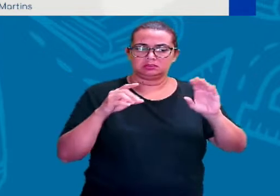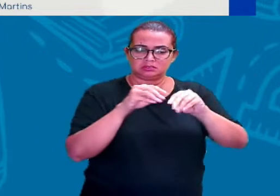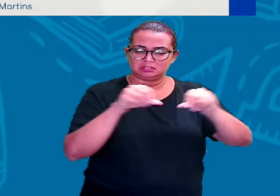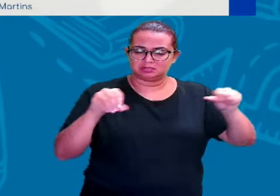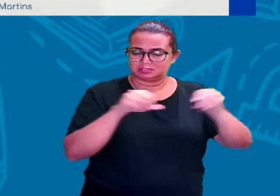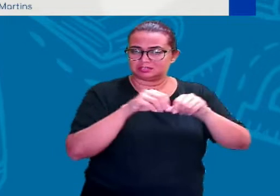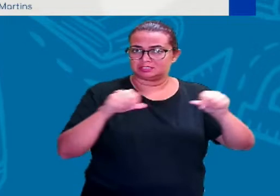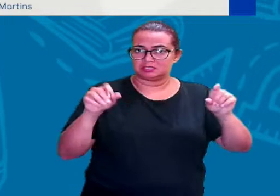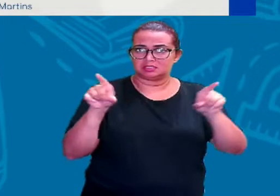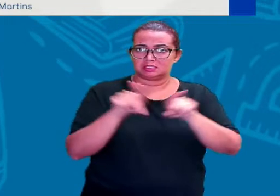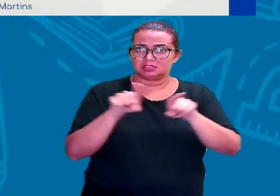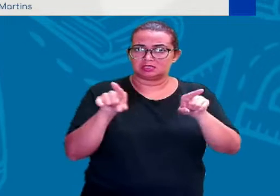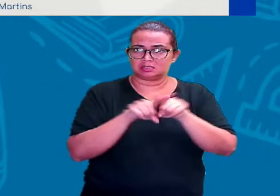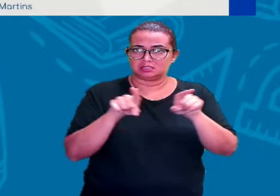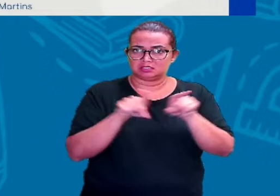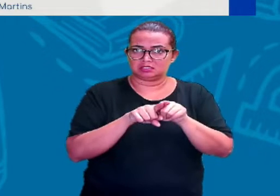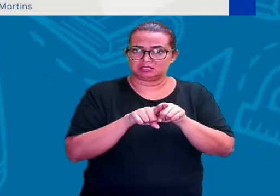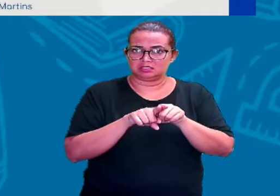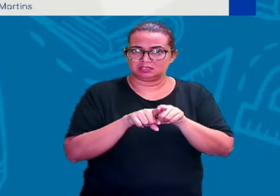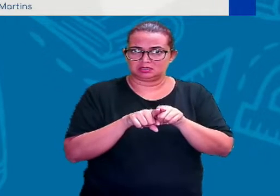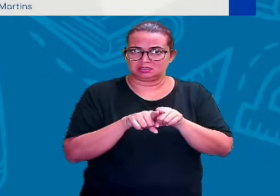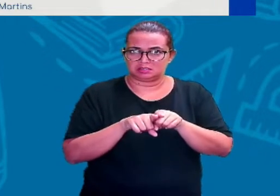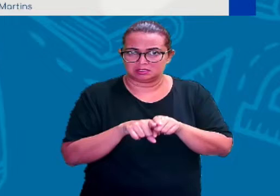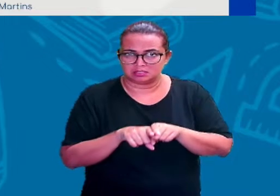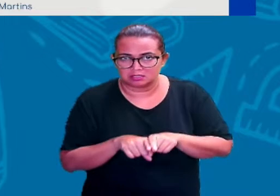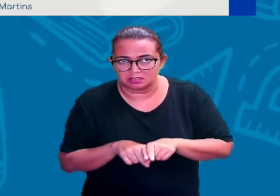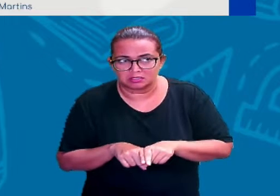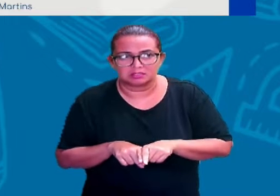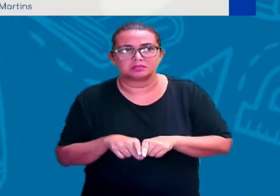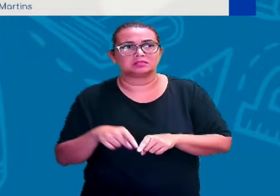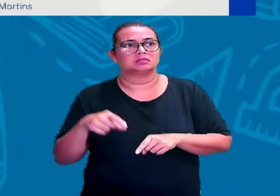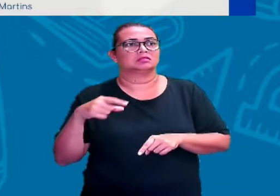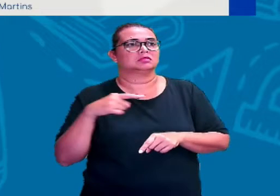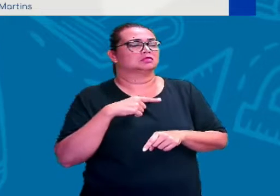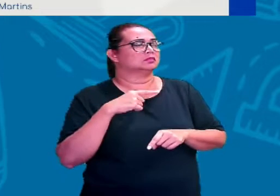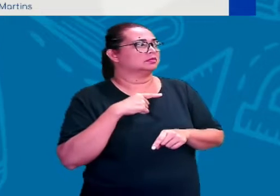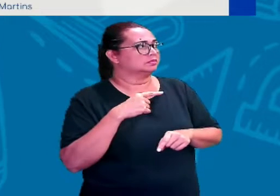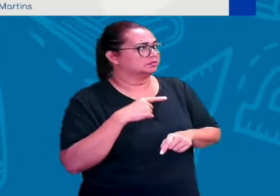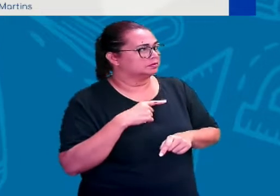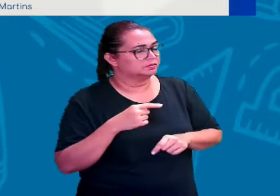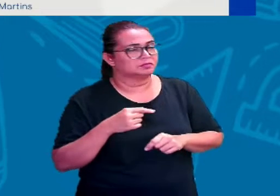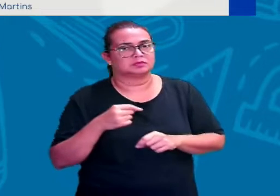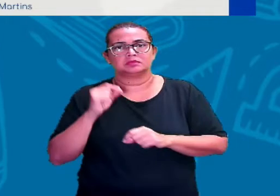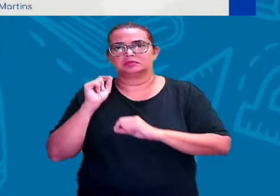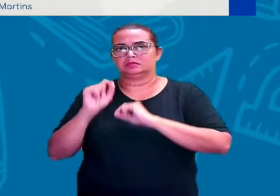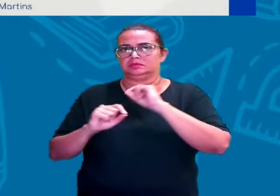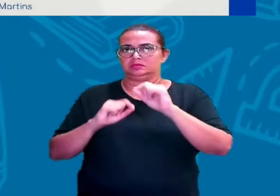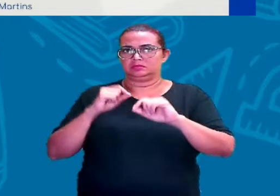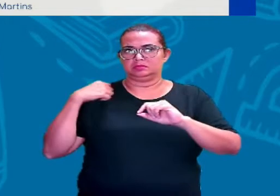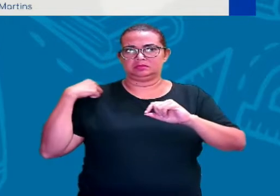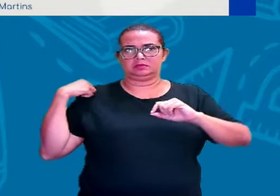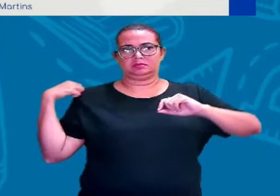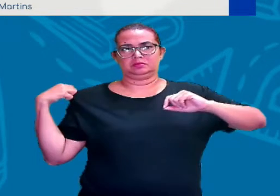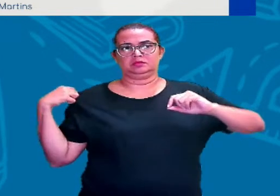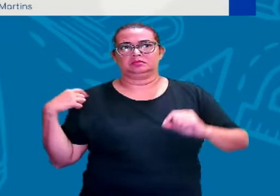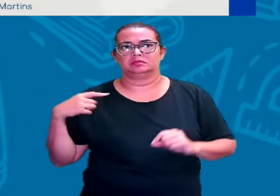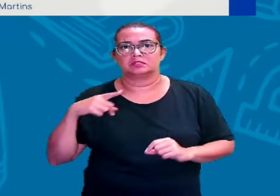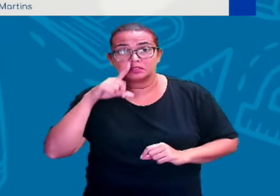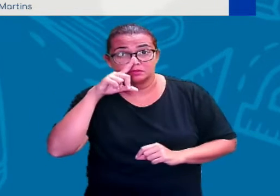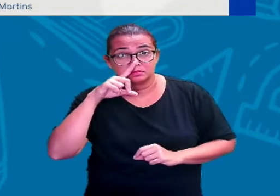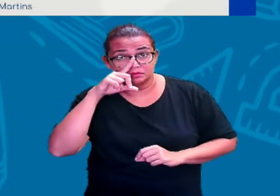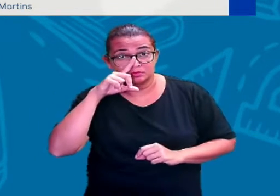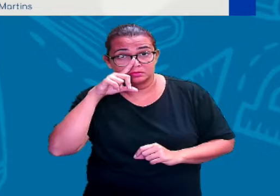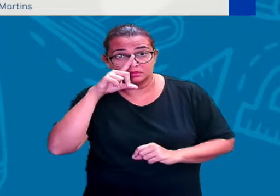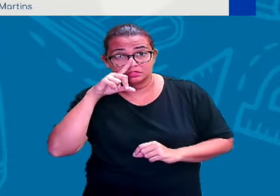é exatamente esse o risco que eles correm, né, de invasão de suas terras. Então, existe aí uma ameaça, né,